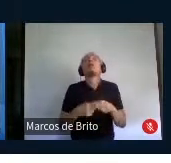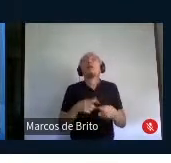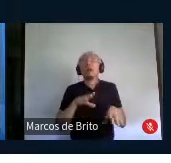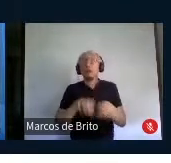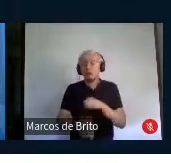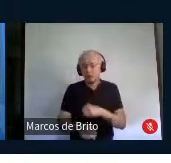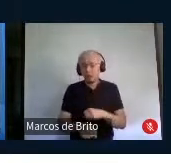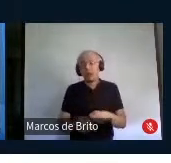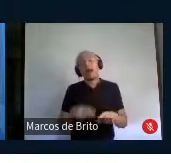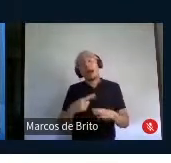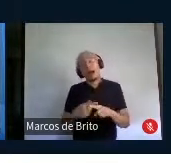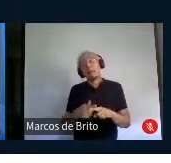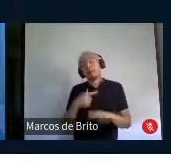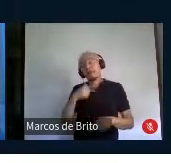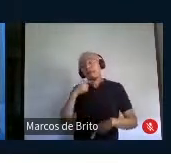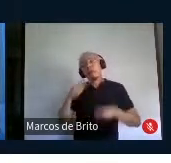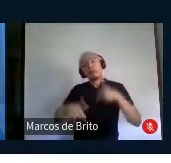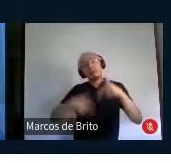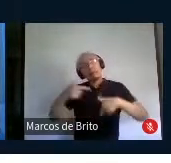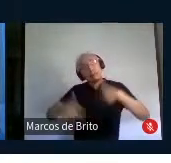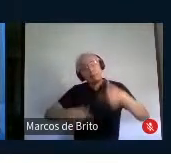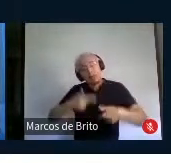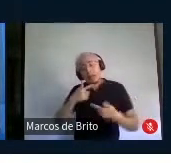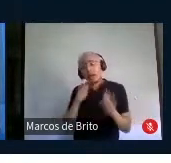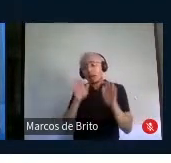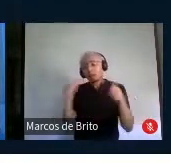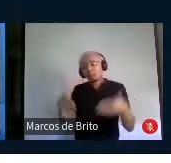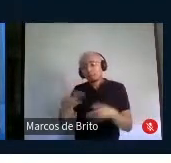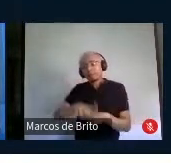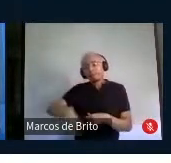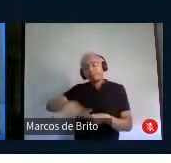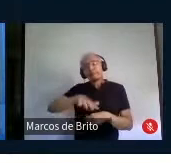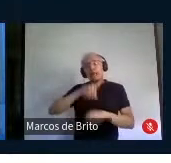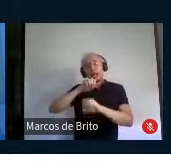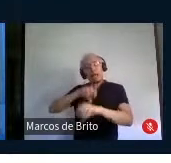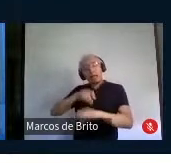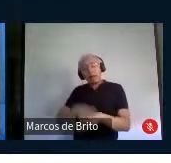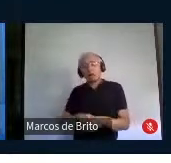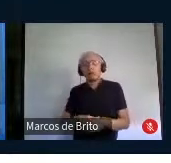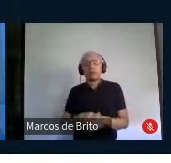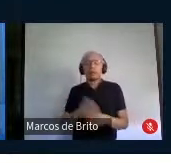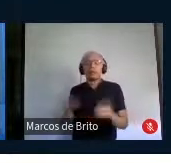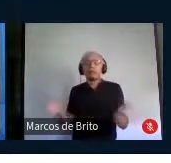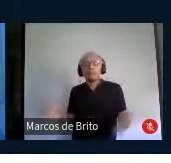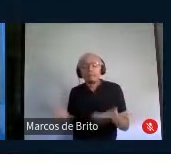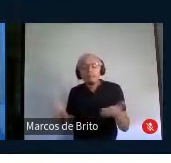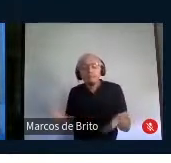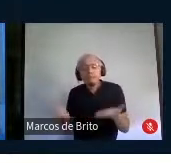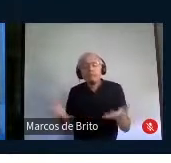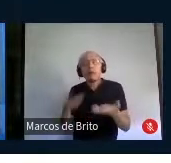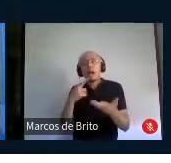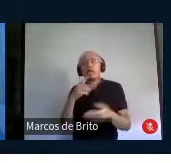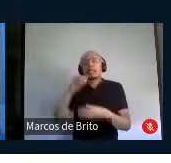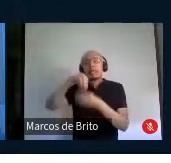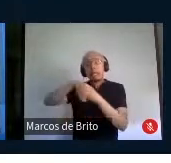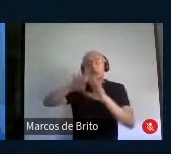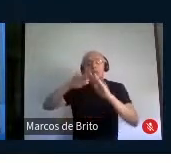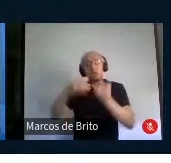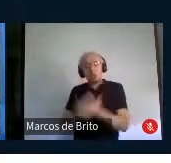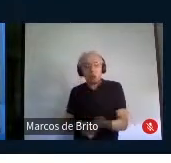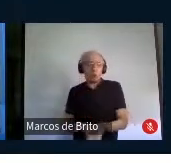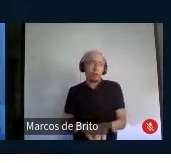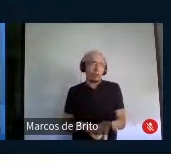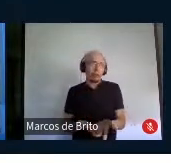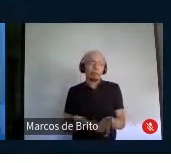atuação no contexto educacional, atuar em sala de aula, favorecer a atuação no contexto educacional, atuar